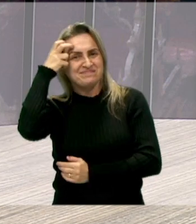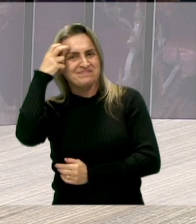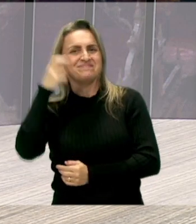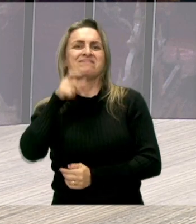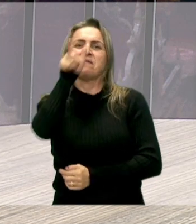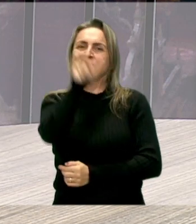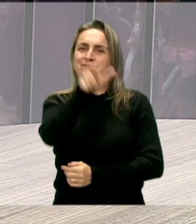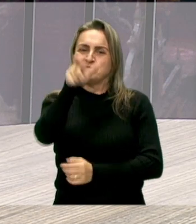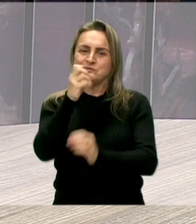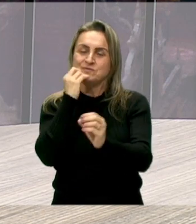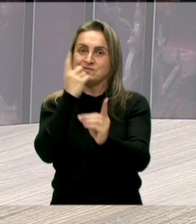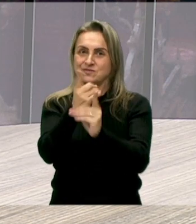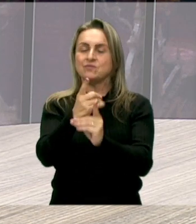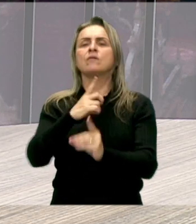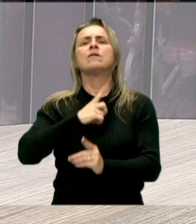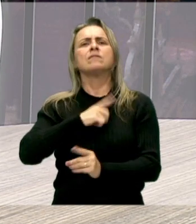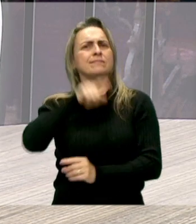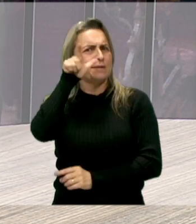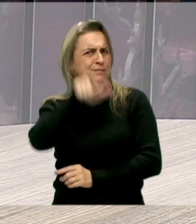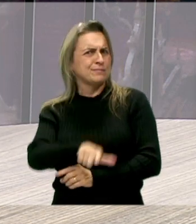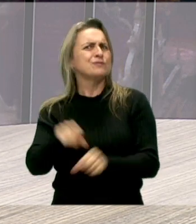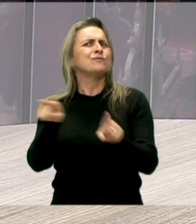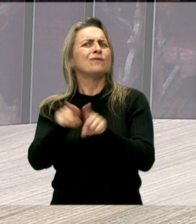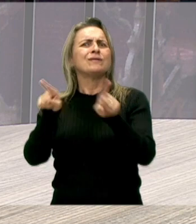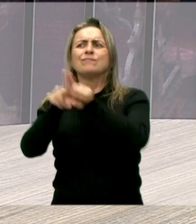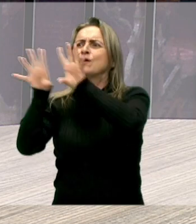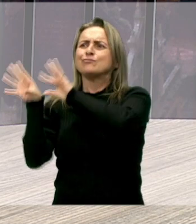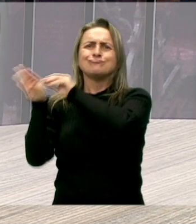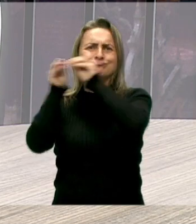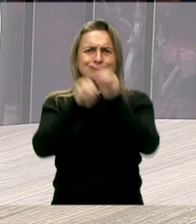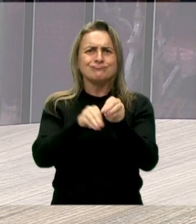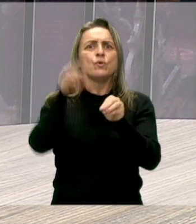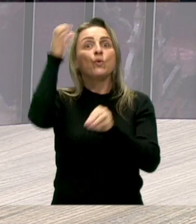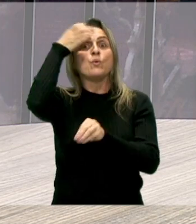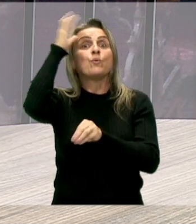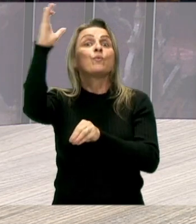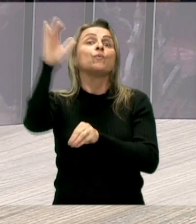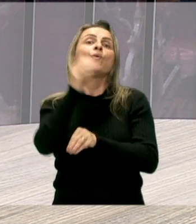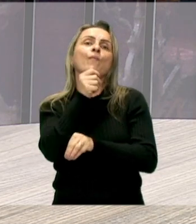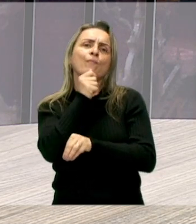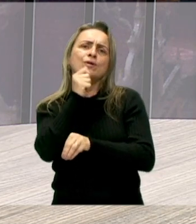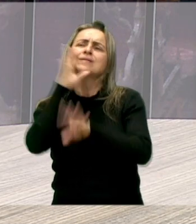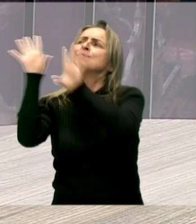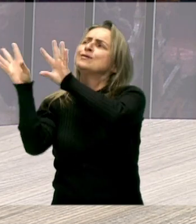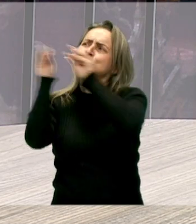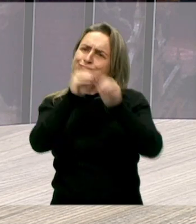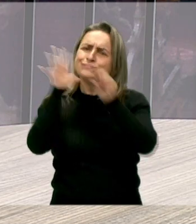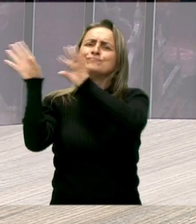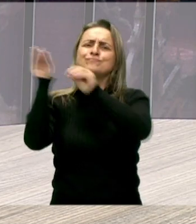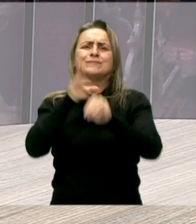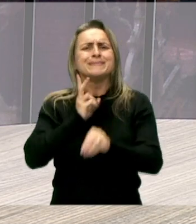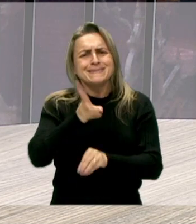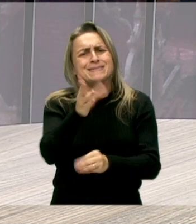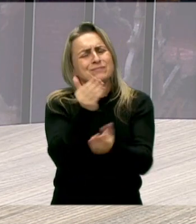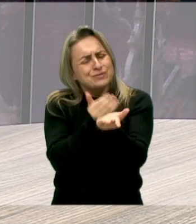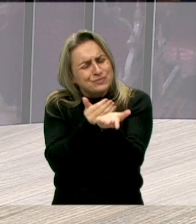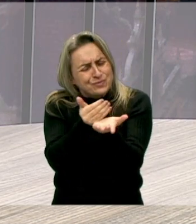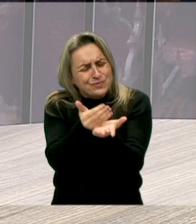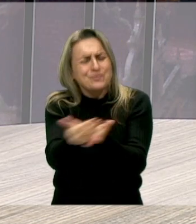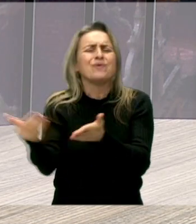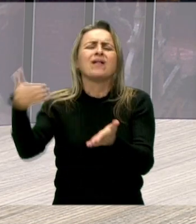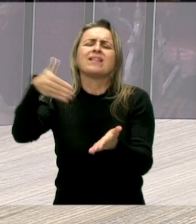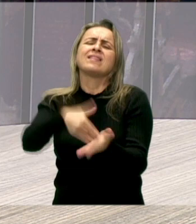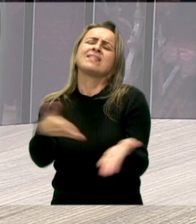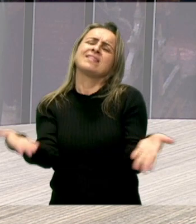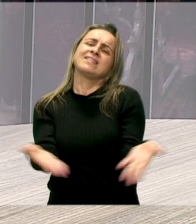outras cidades todos os anos, tem pessoas de Curitiba, por exemplo, que vêm, nossa, desde o início ainda, até hoje vêm para